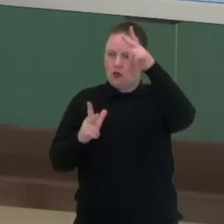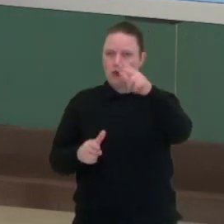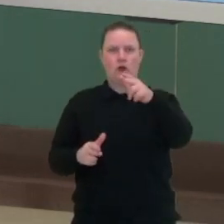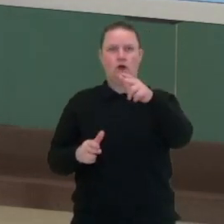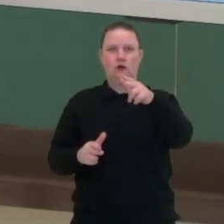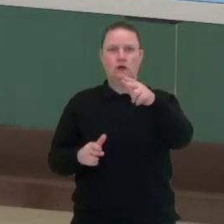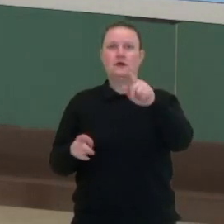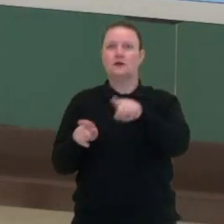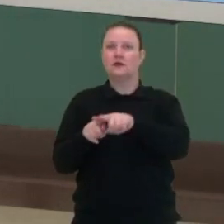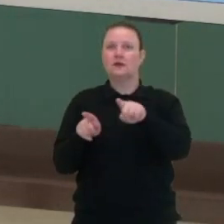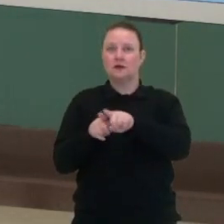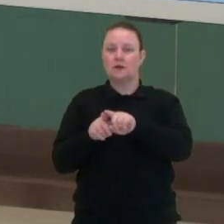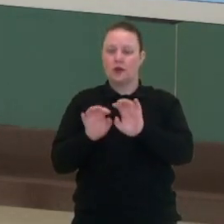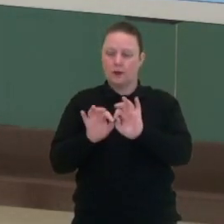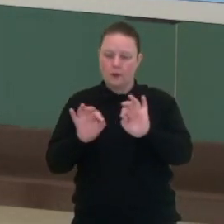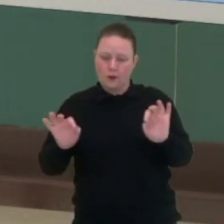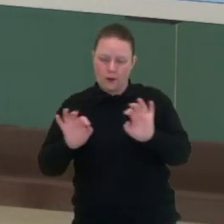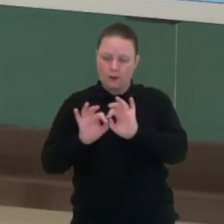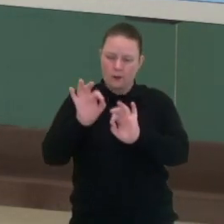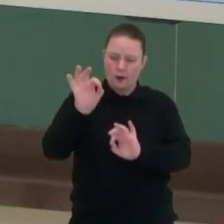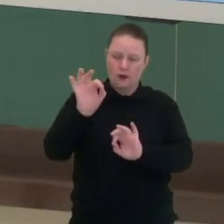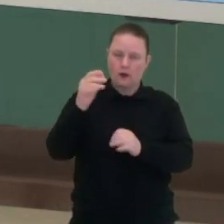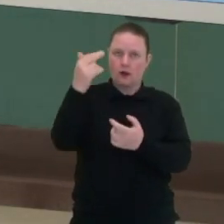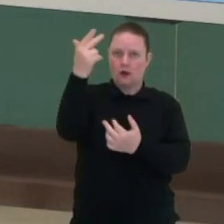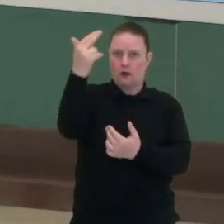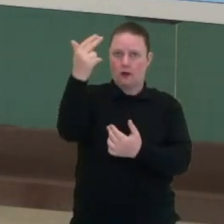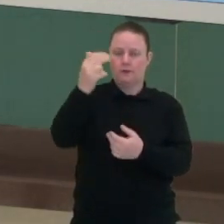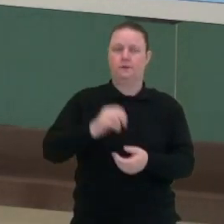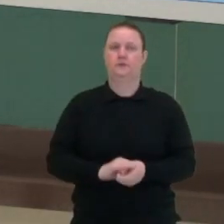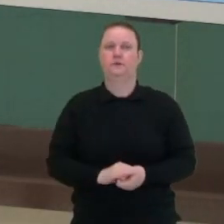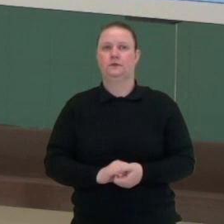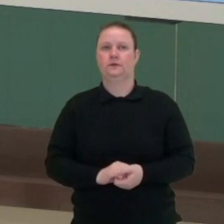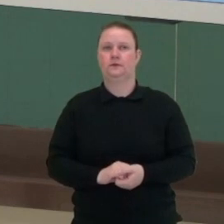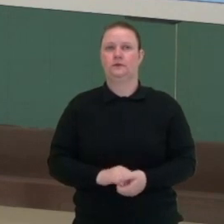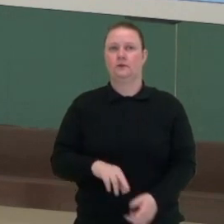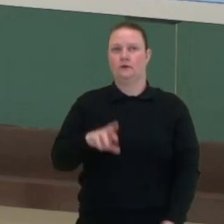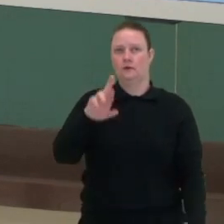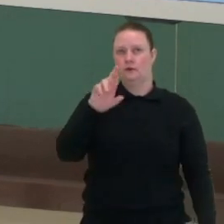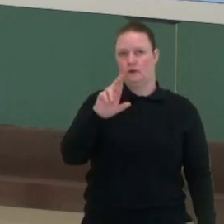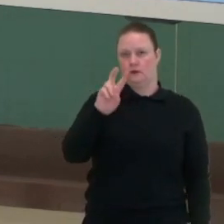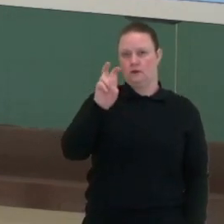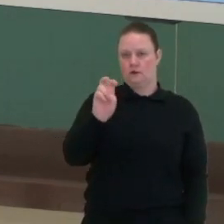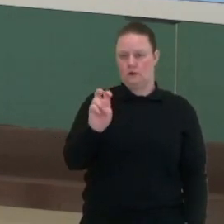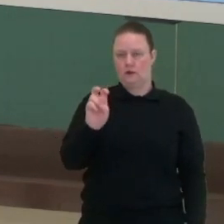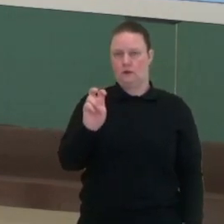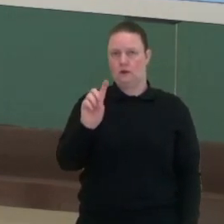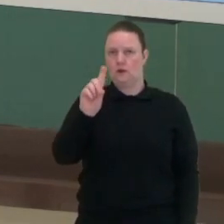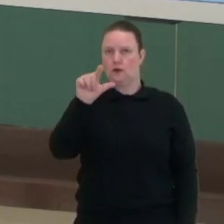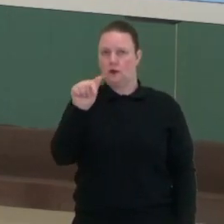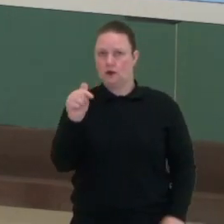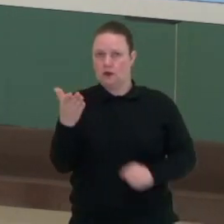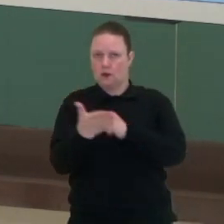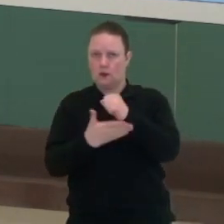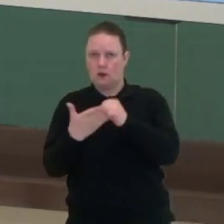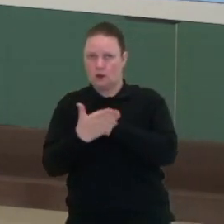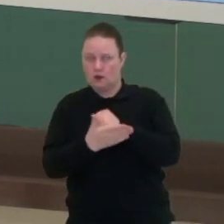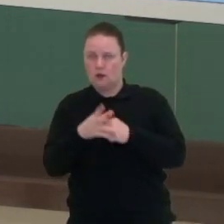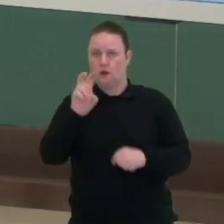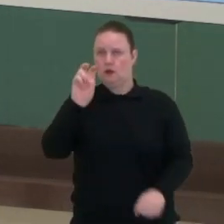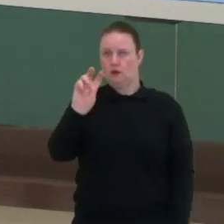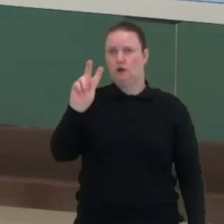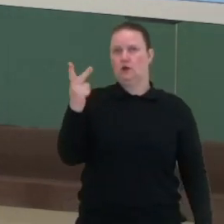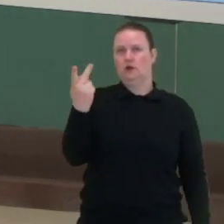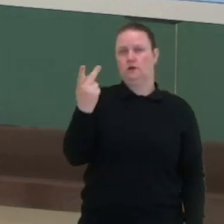unidades de medida. Então, olha só, o R5, 17 de base, 5 de altura. Então, o R5